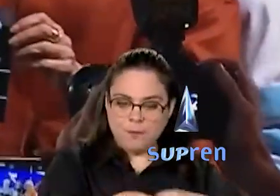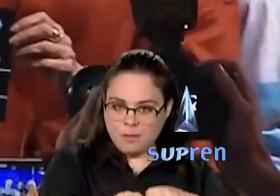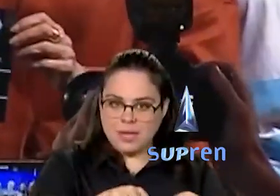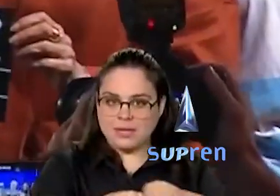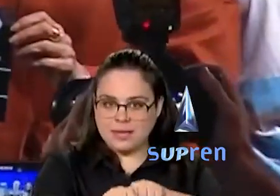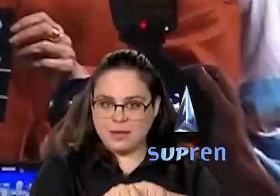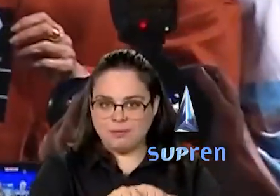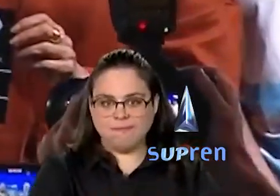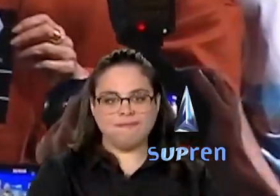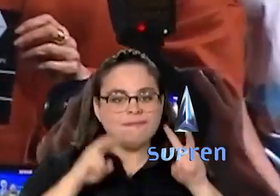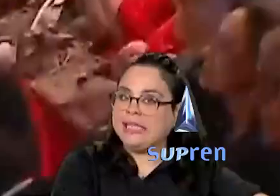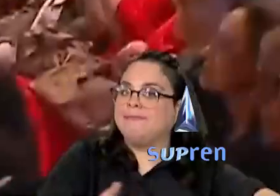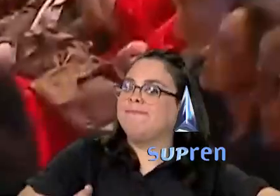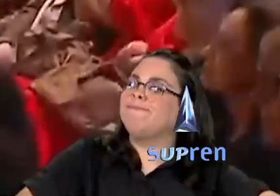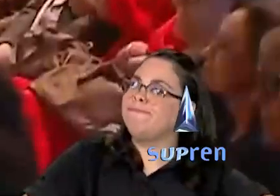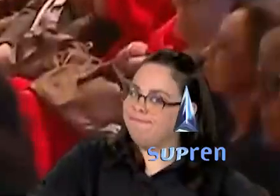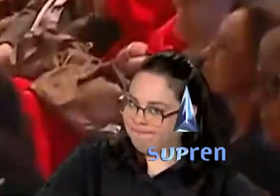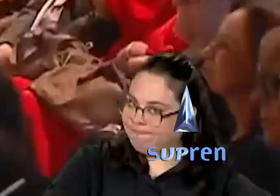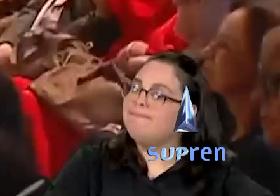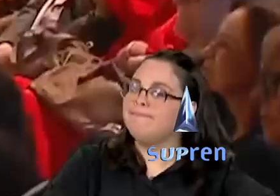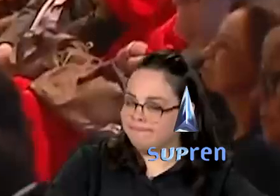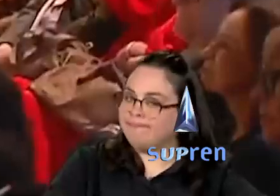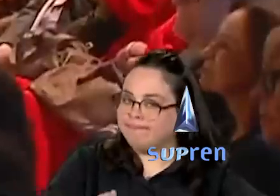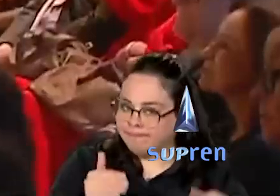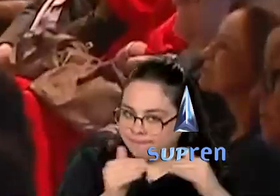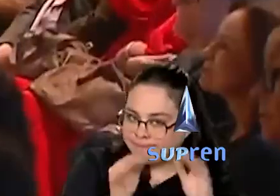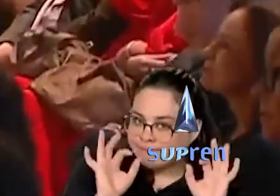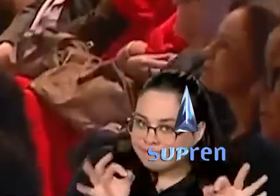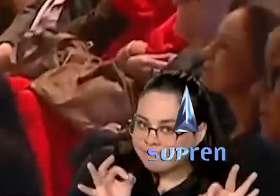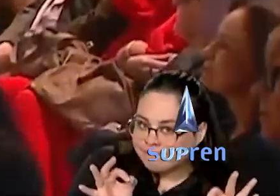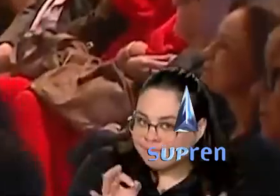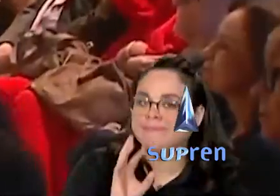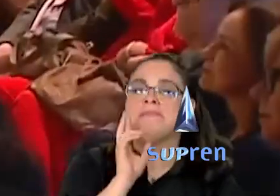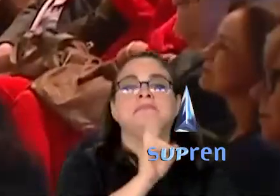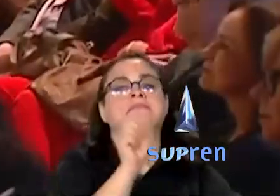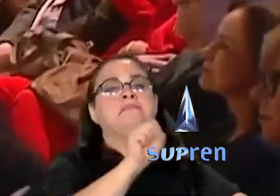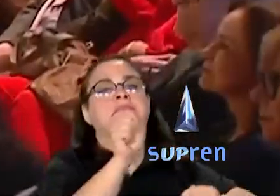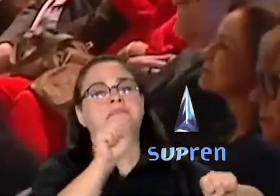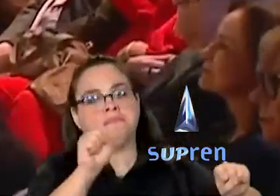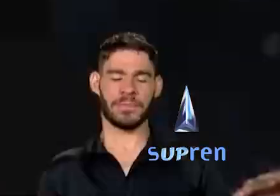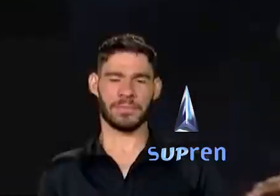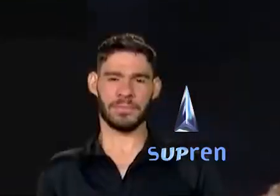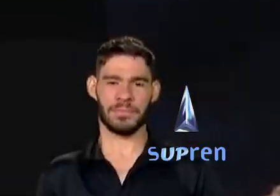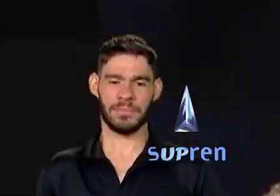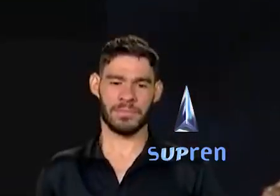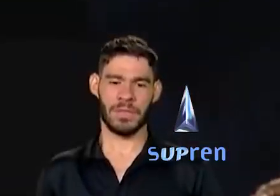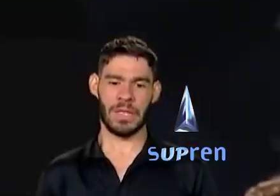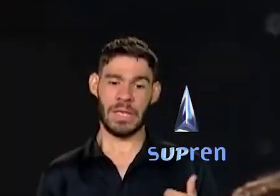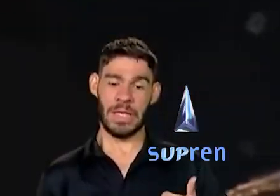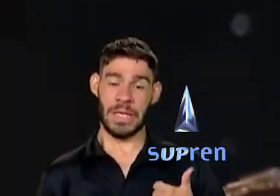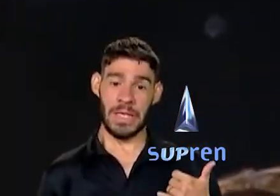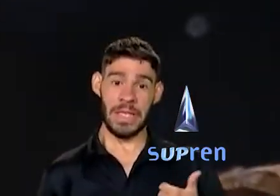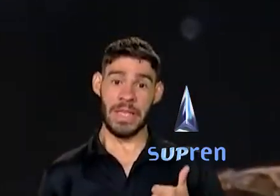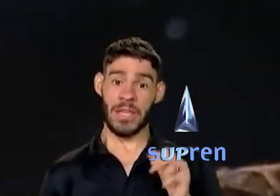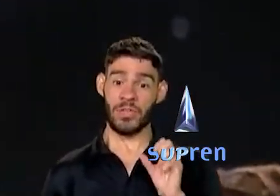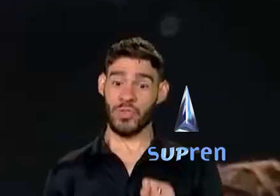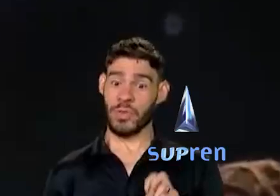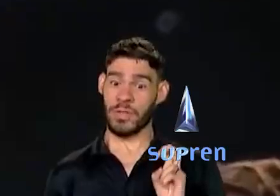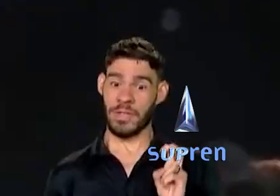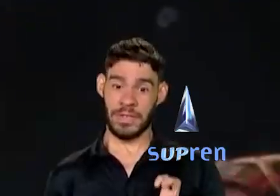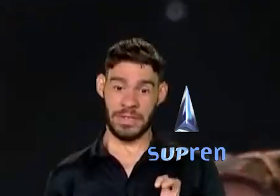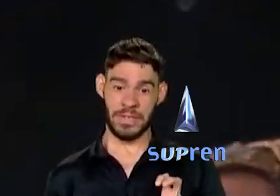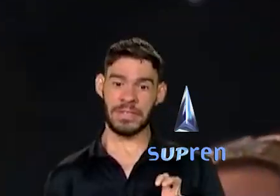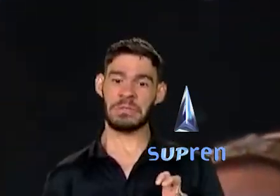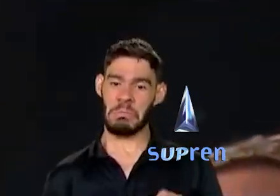476 projetos de 47 países o valor também compreende um dos